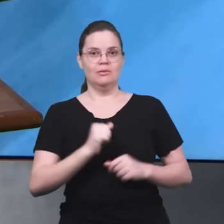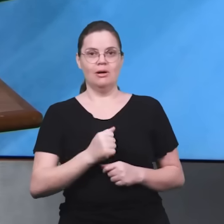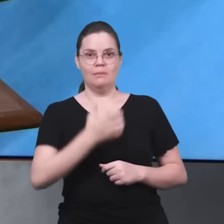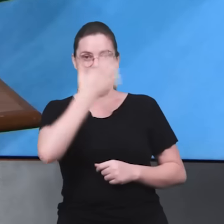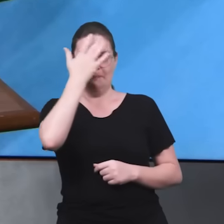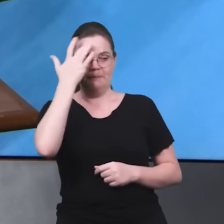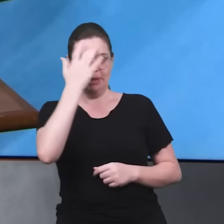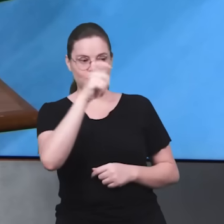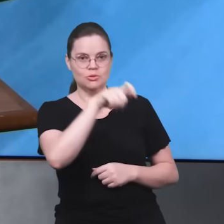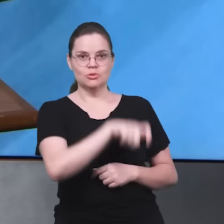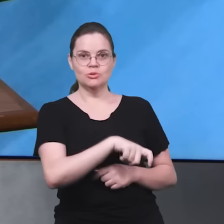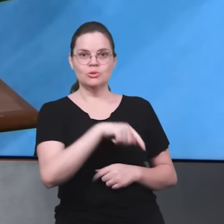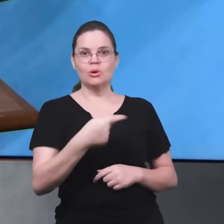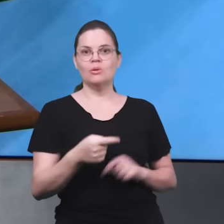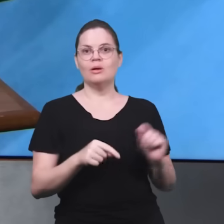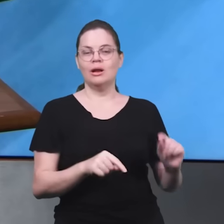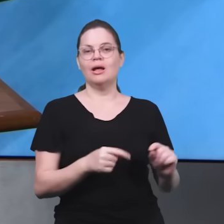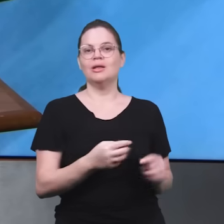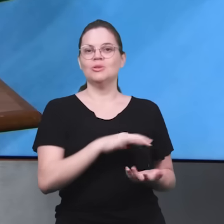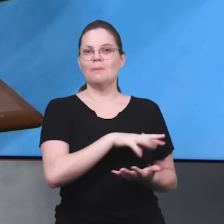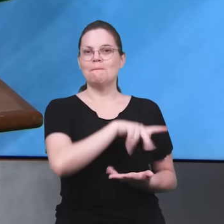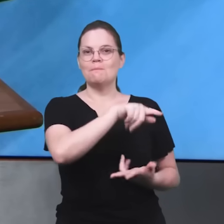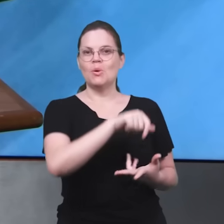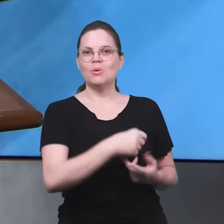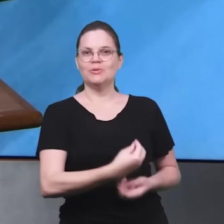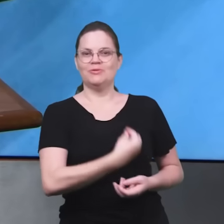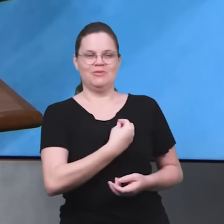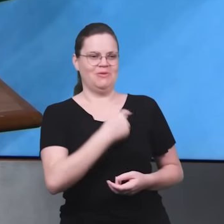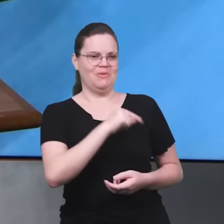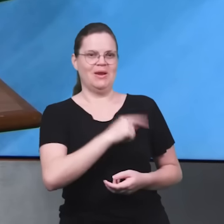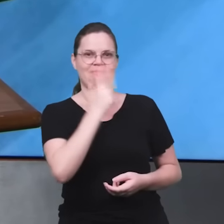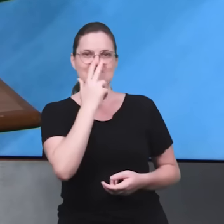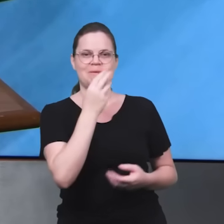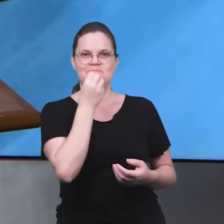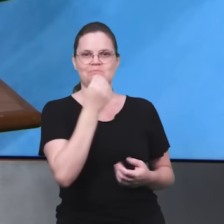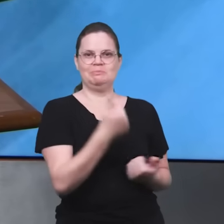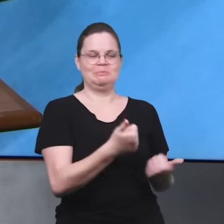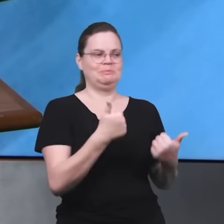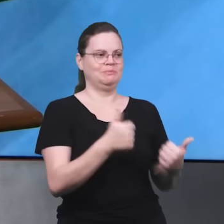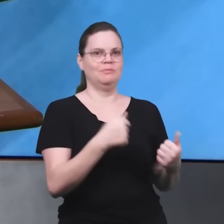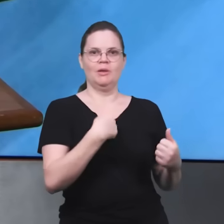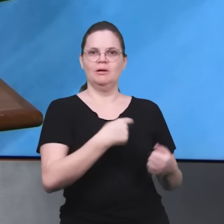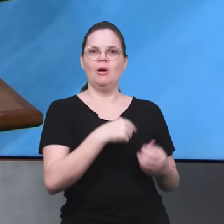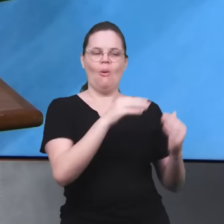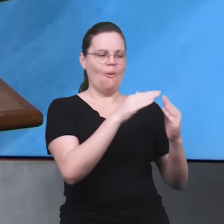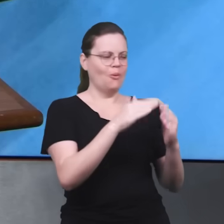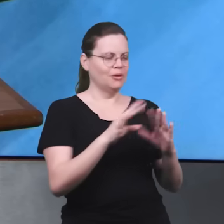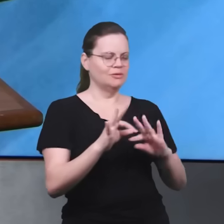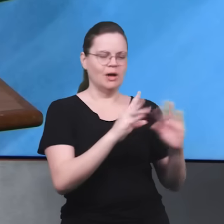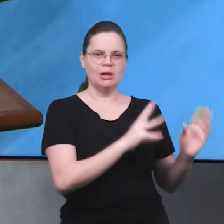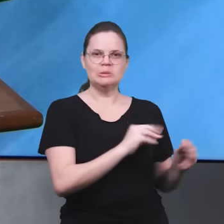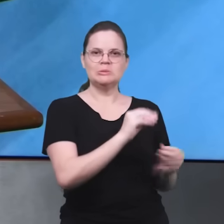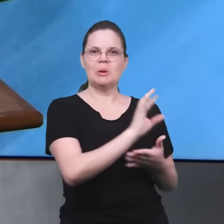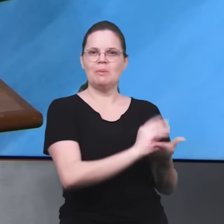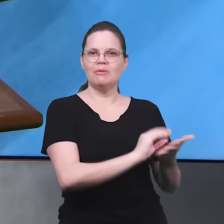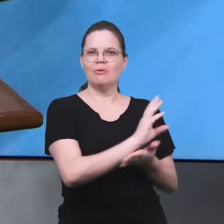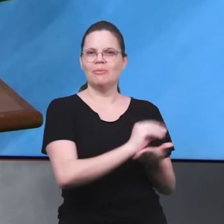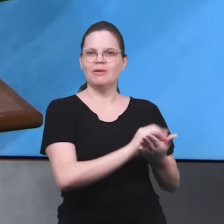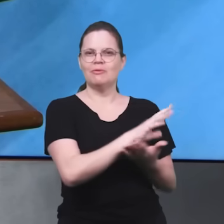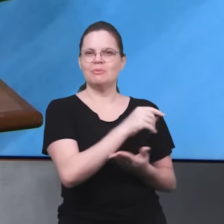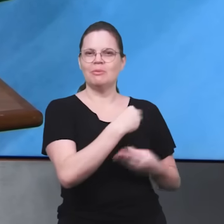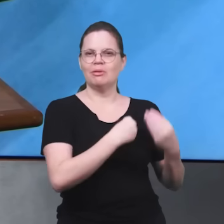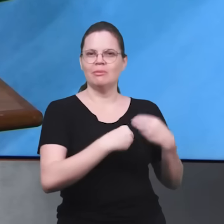era servo, ele diz, servo do mundo, servia ao mundo, fazia as coisas que o mundo dizia para ele fazer, ele